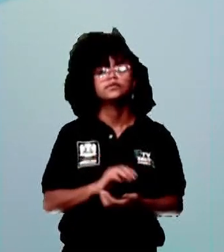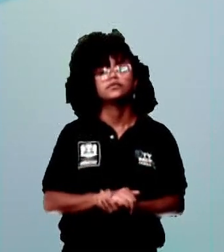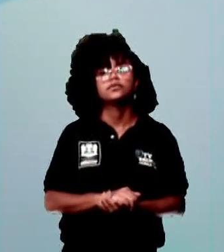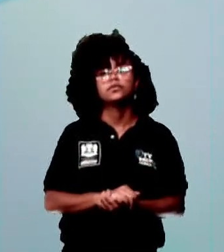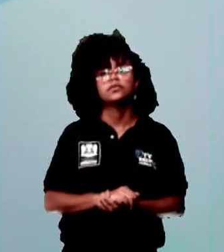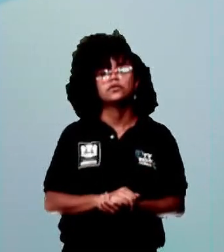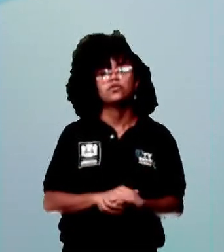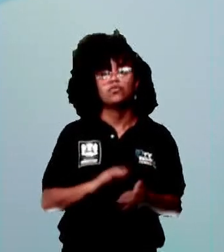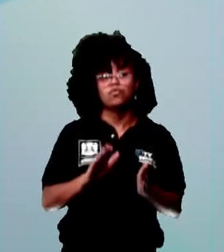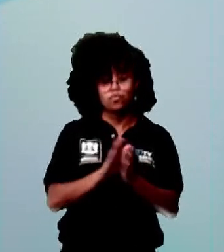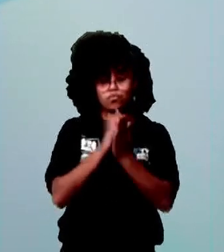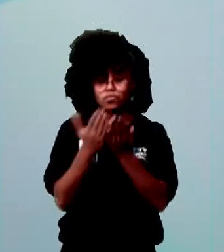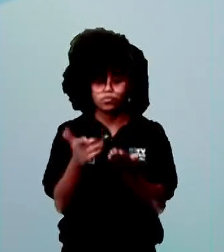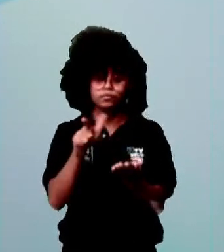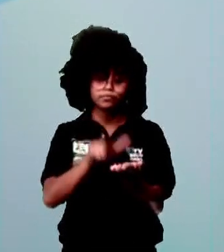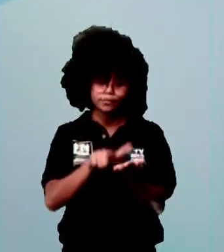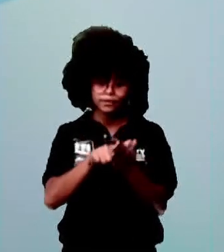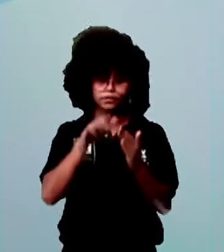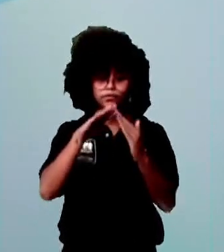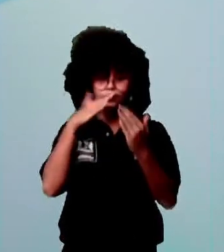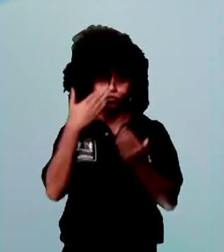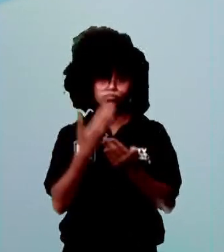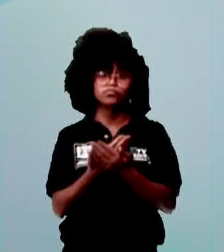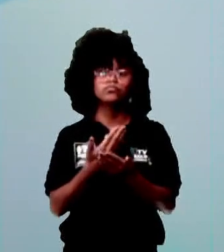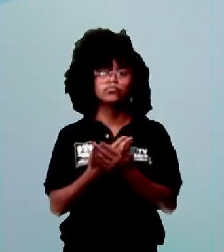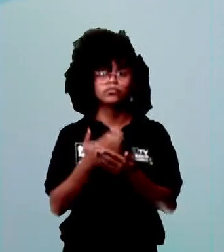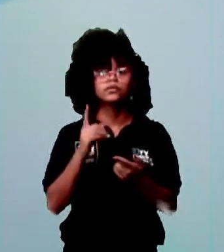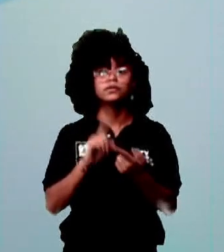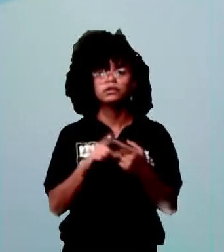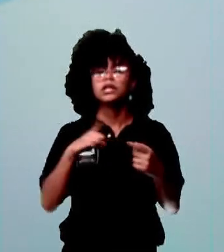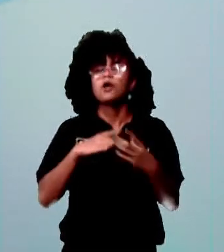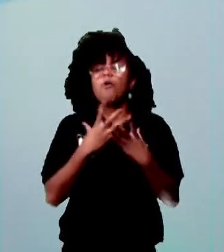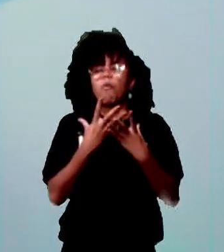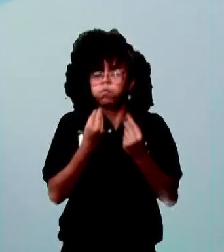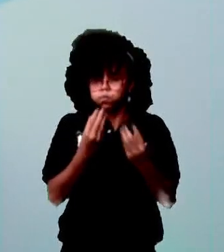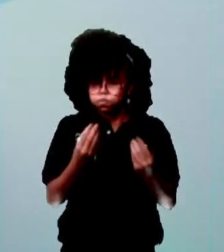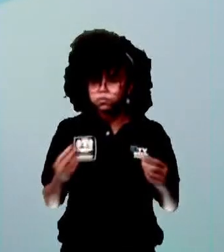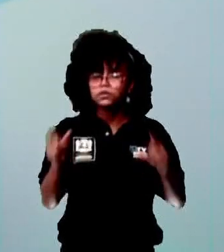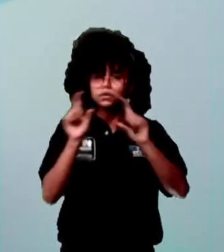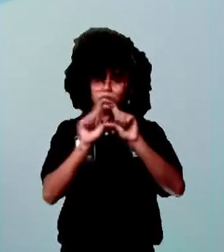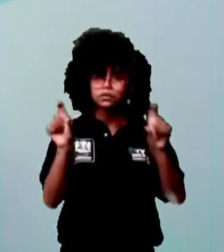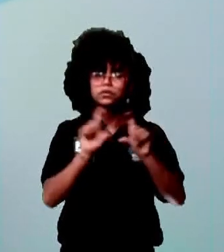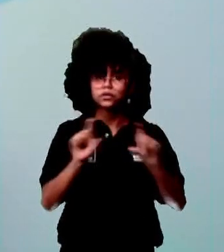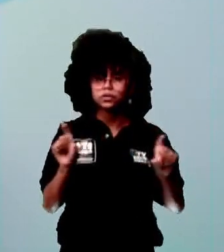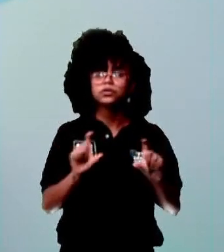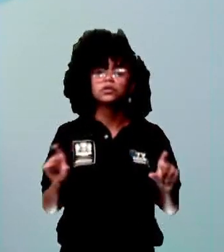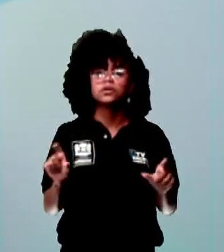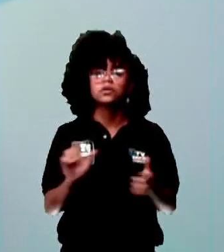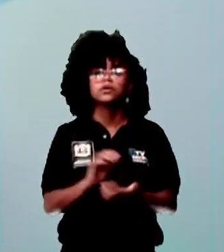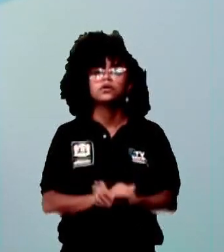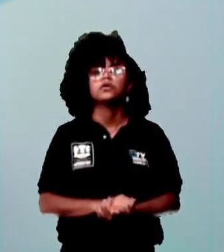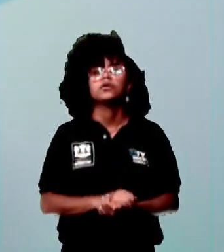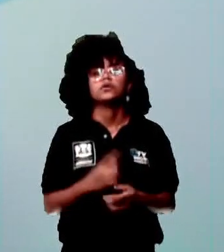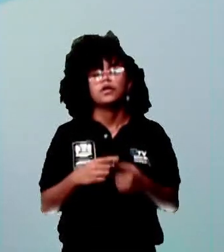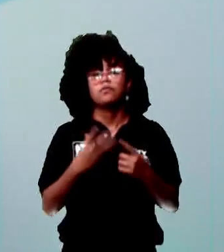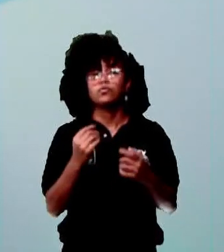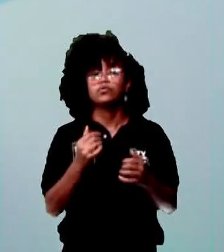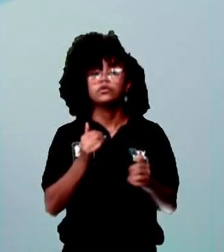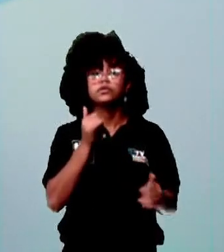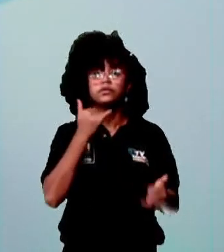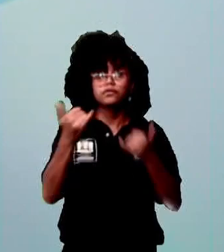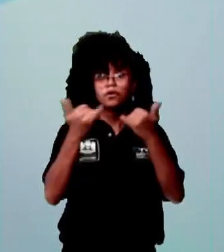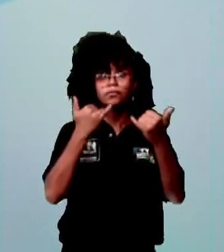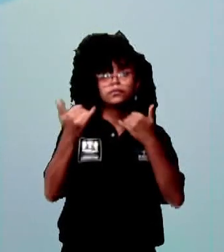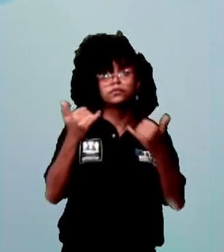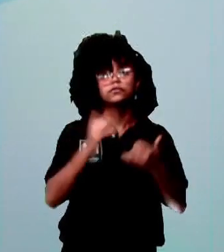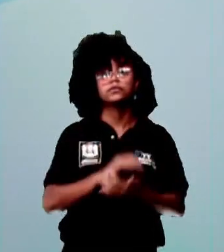livros didáticos, né, das escolas, eles estão recheados de tirinhas porque elas são muito ricas, não é, de informações.